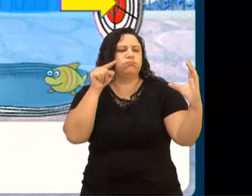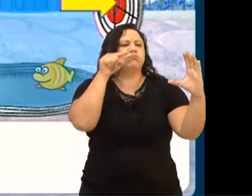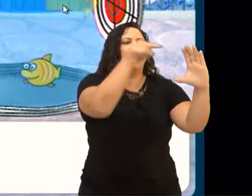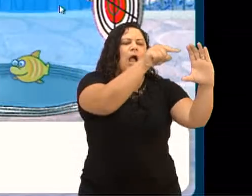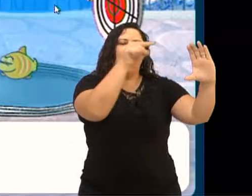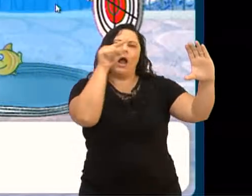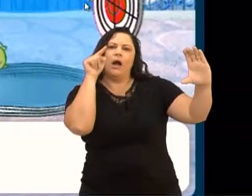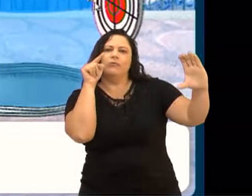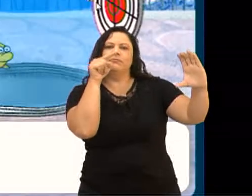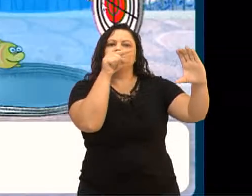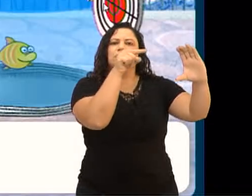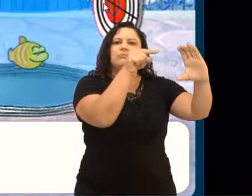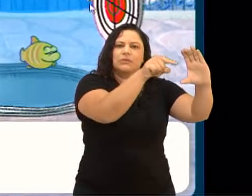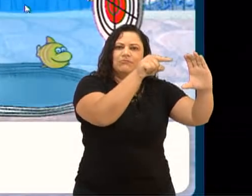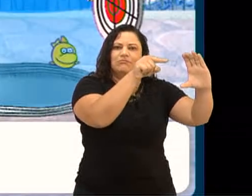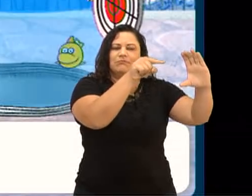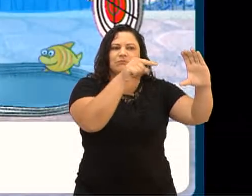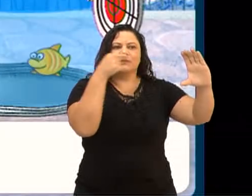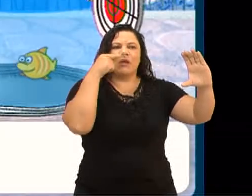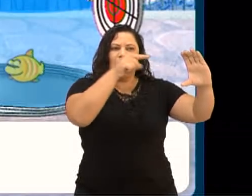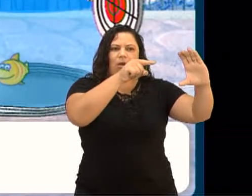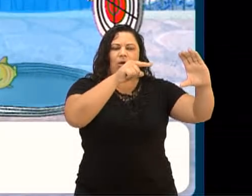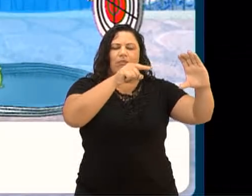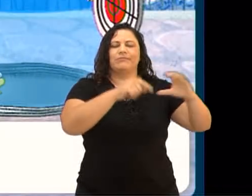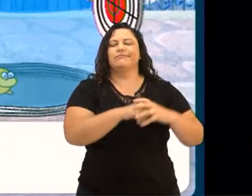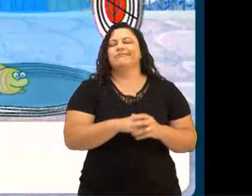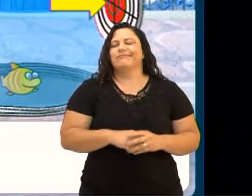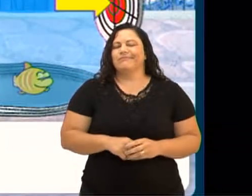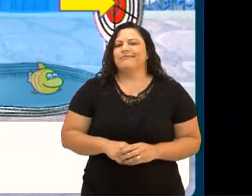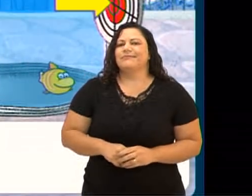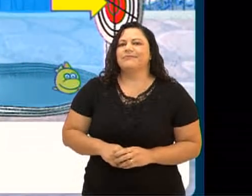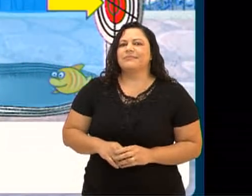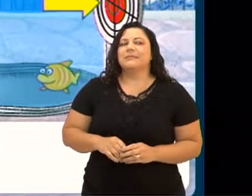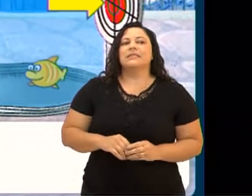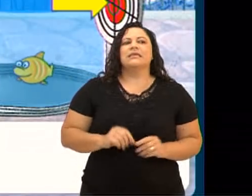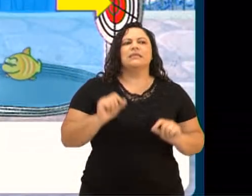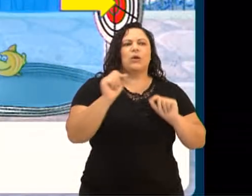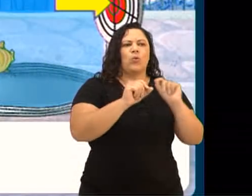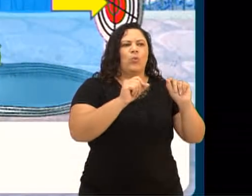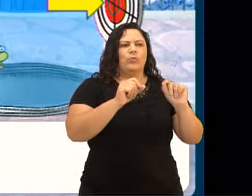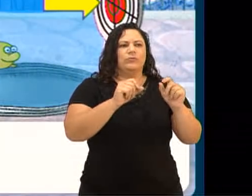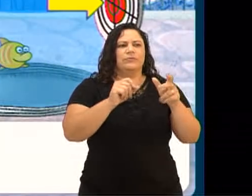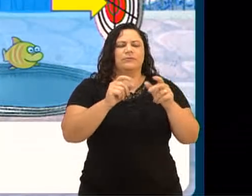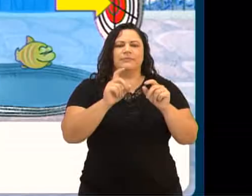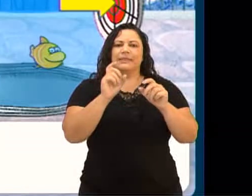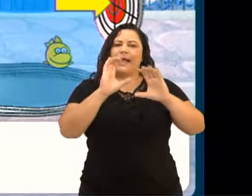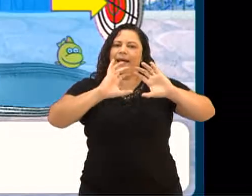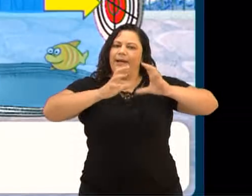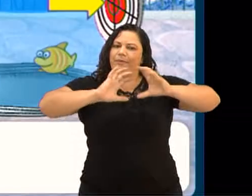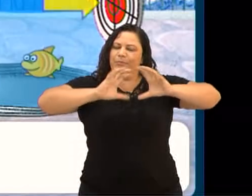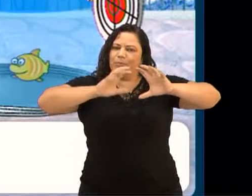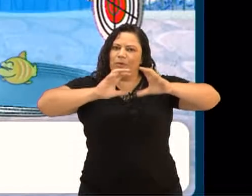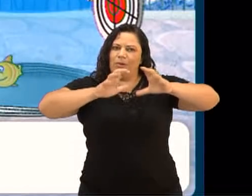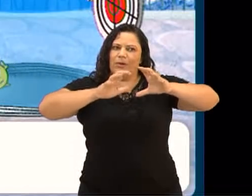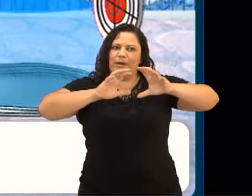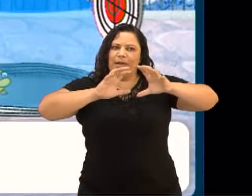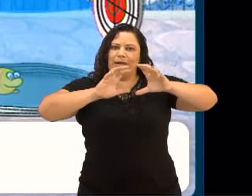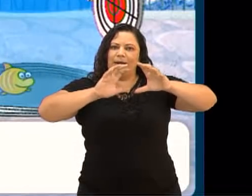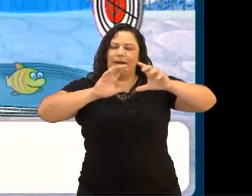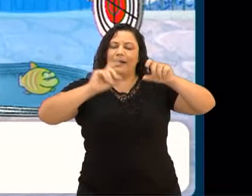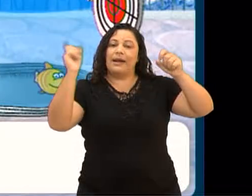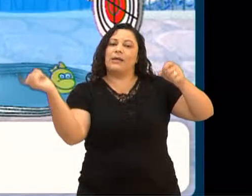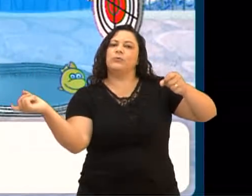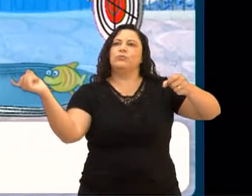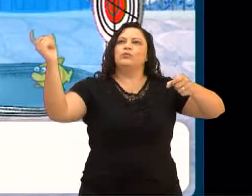alvo que nós usamos como exemplo nos objetos circulares, né? Olha, está aqui, ó. Então, temos que disparar a bolinha lá no